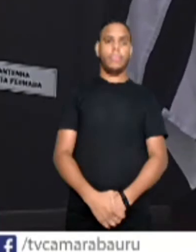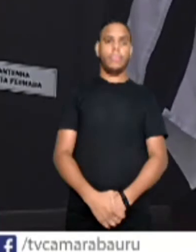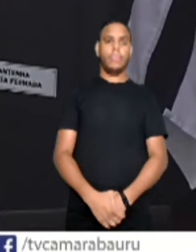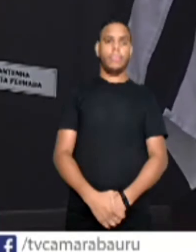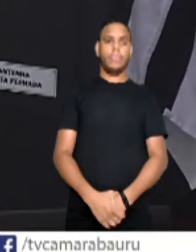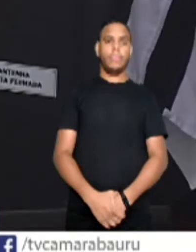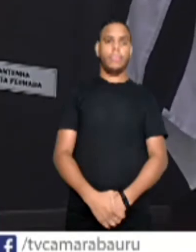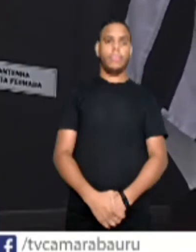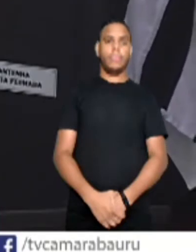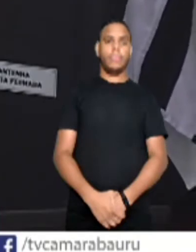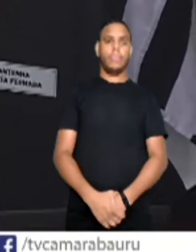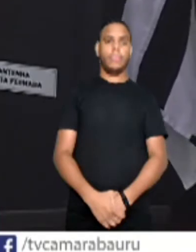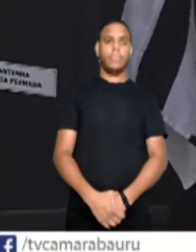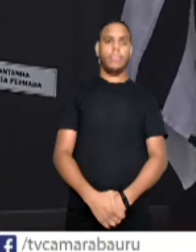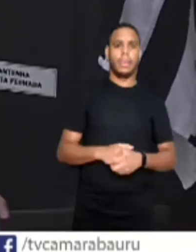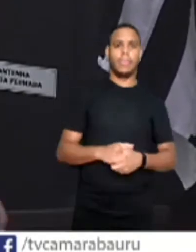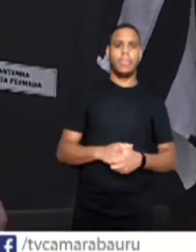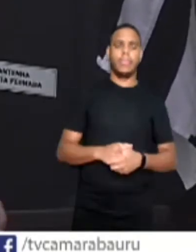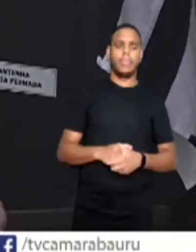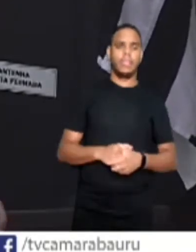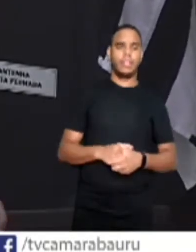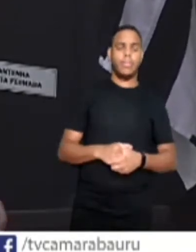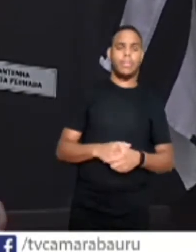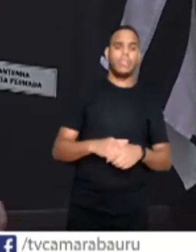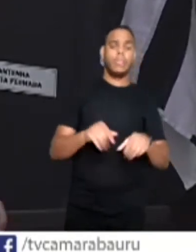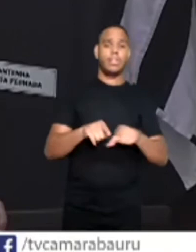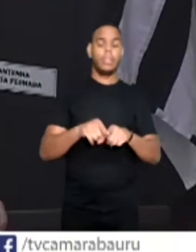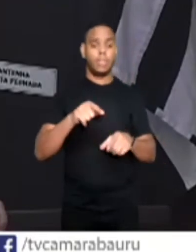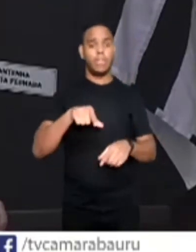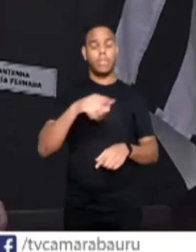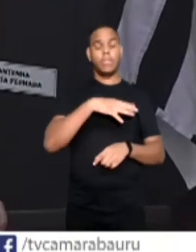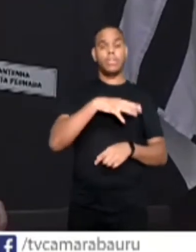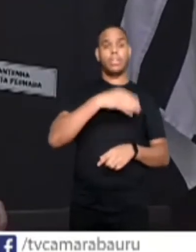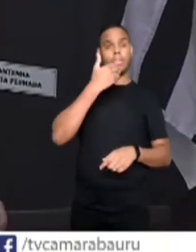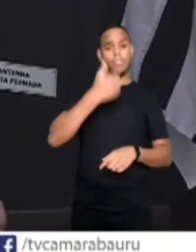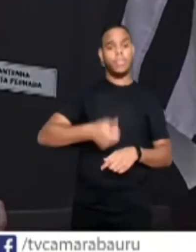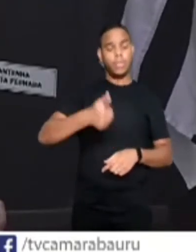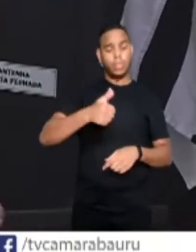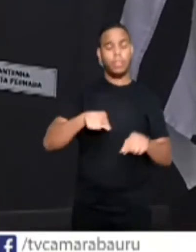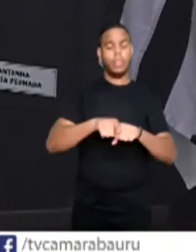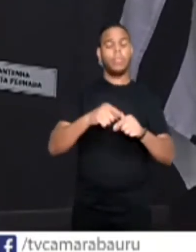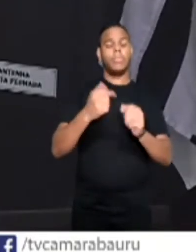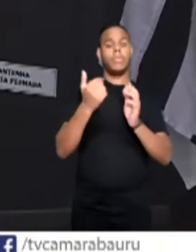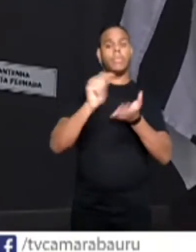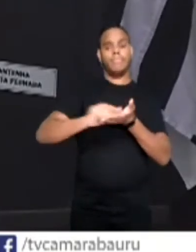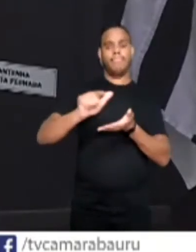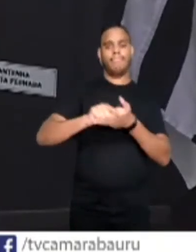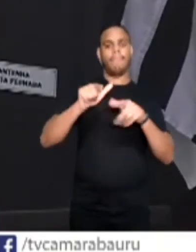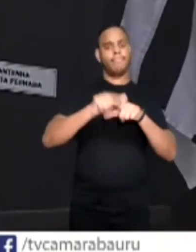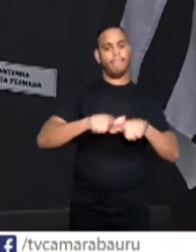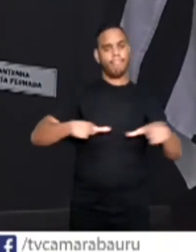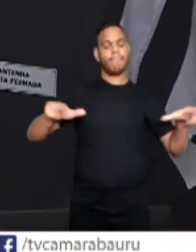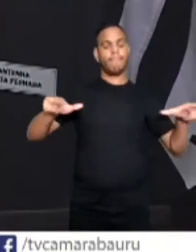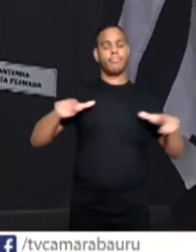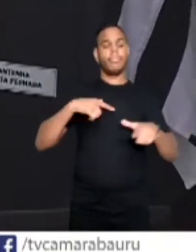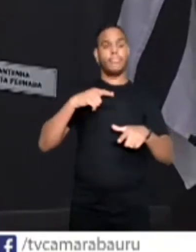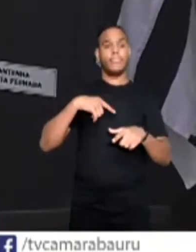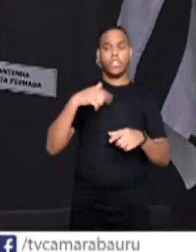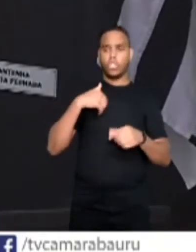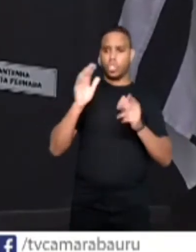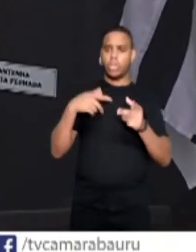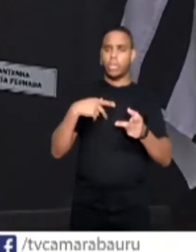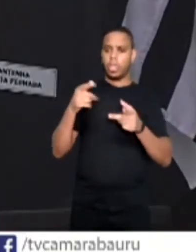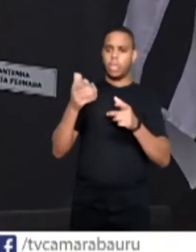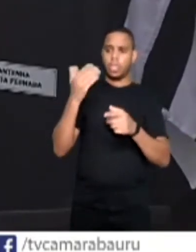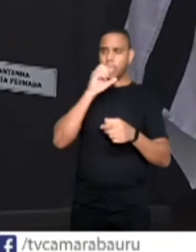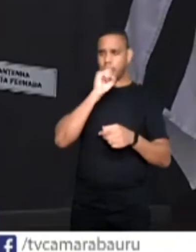nessa campanha, dá para ter, sim, uma cidade melhor e mais limpa. É lamentável, eu estive visitando esse final de semana